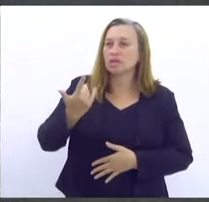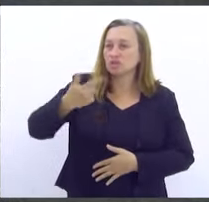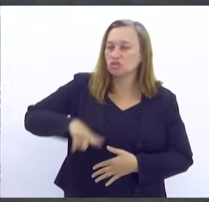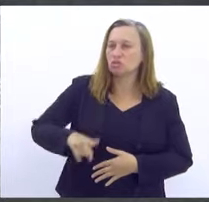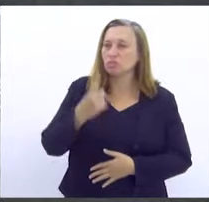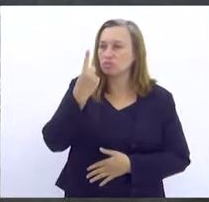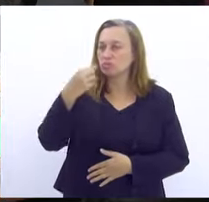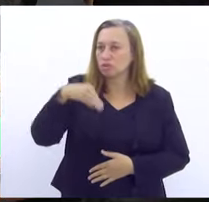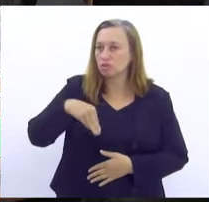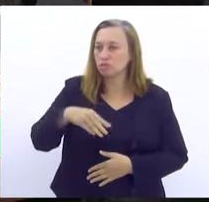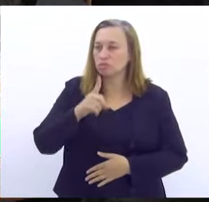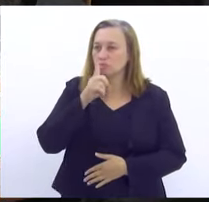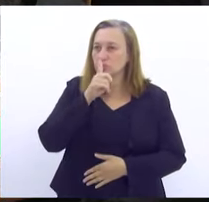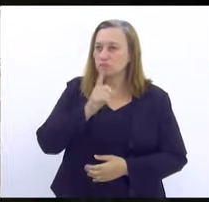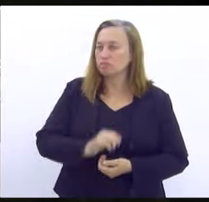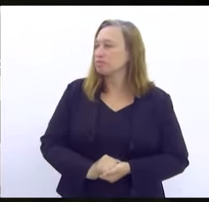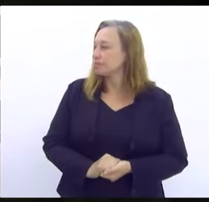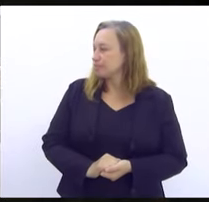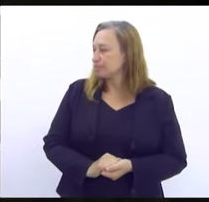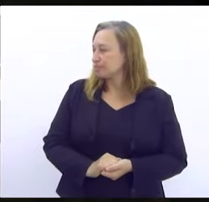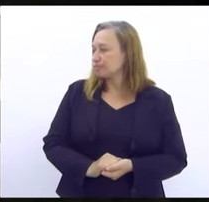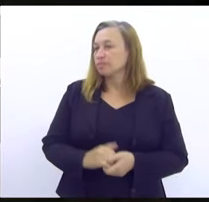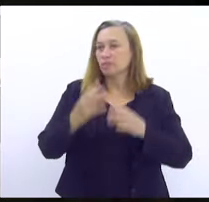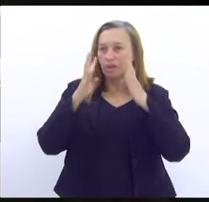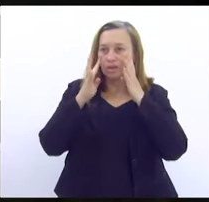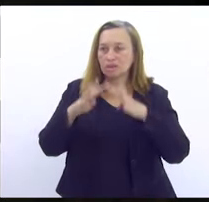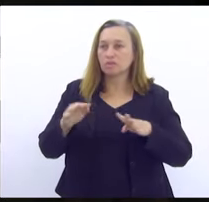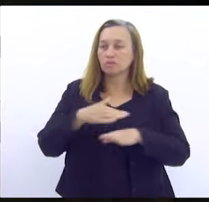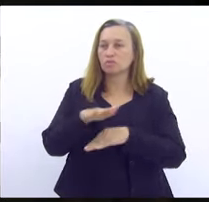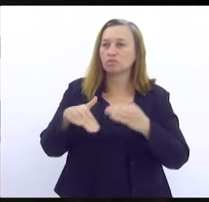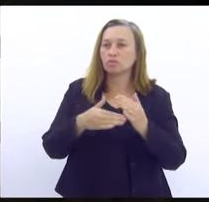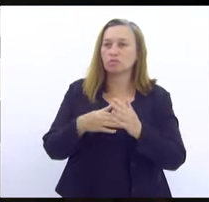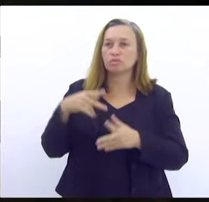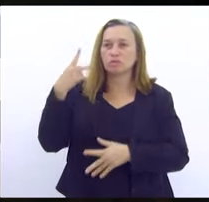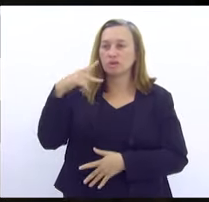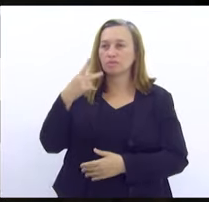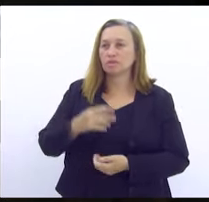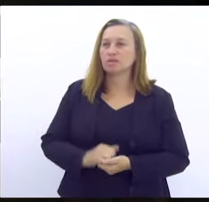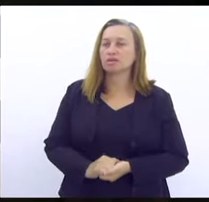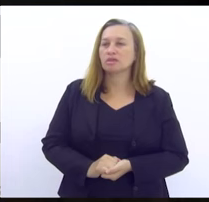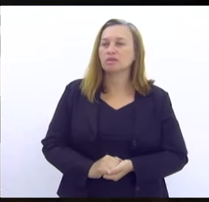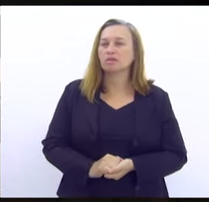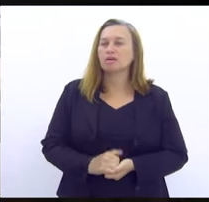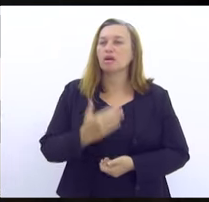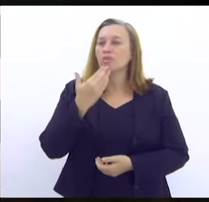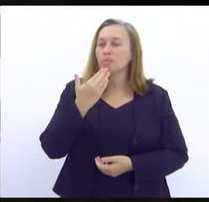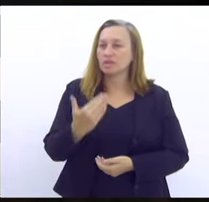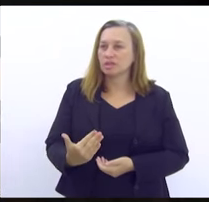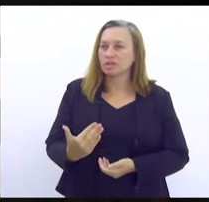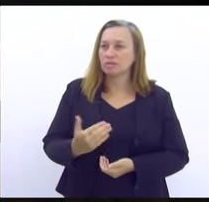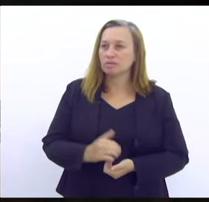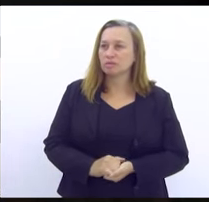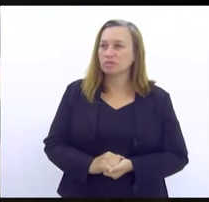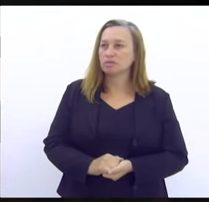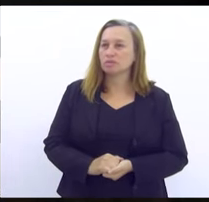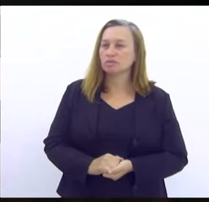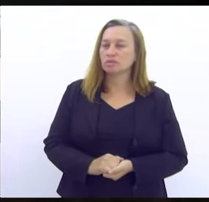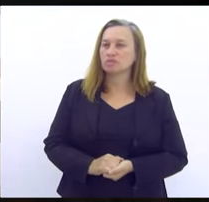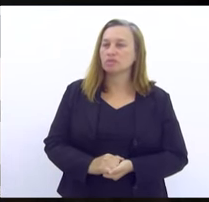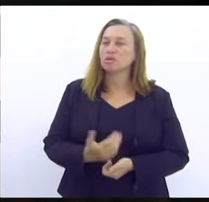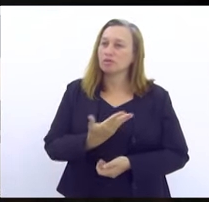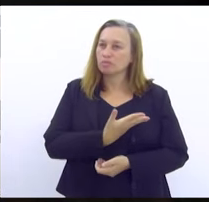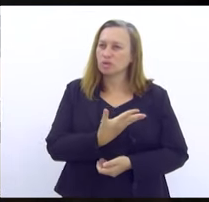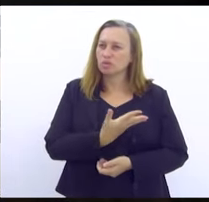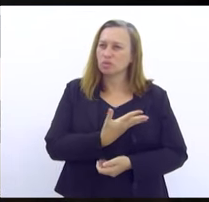minuto de silêncio. Atenção, senhores parlamentares, a pedido do nosso querido